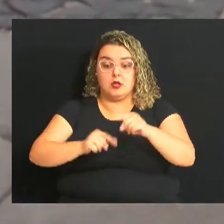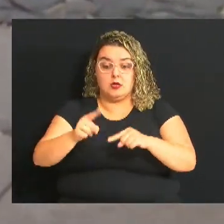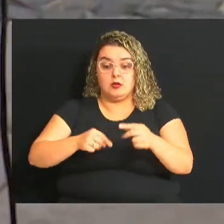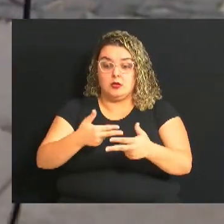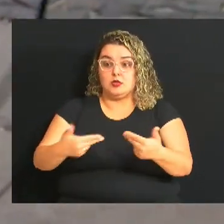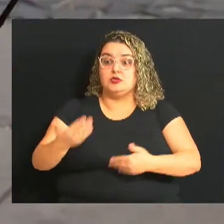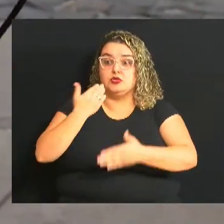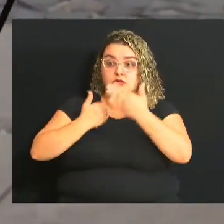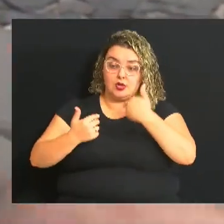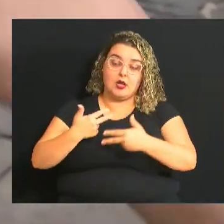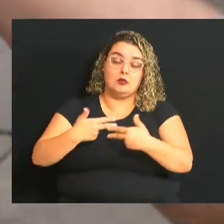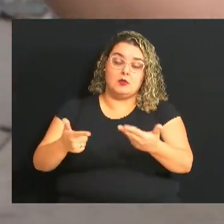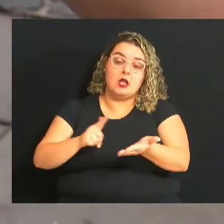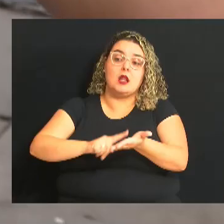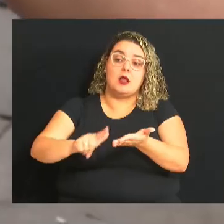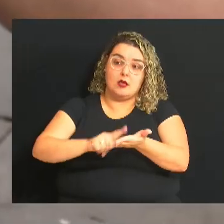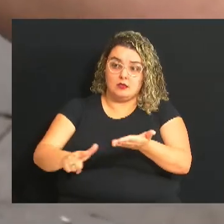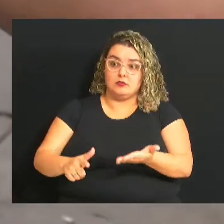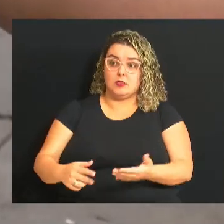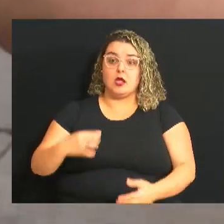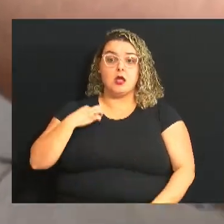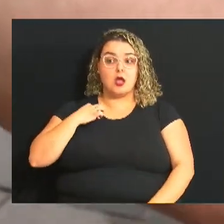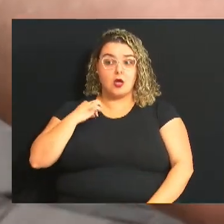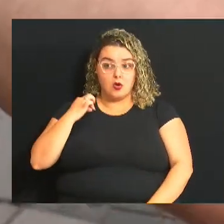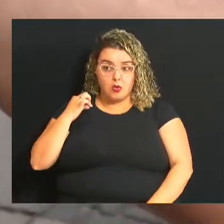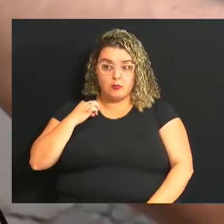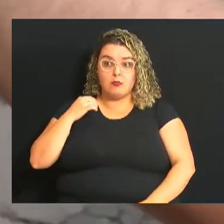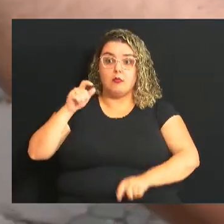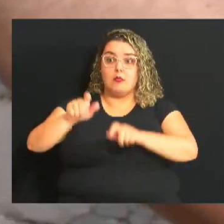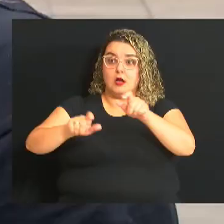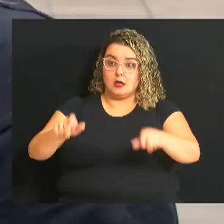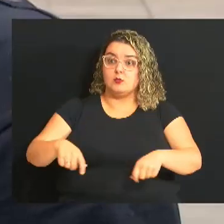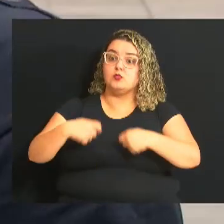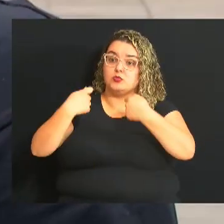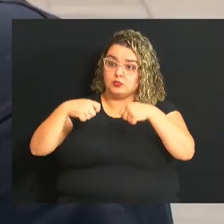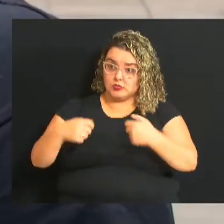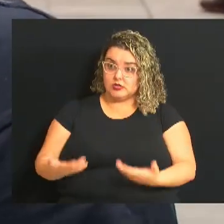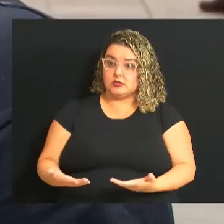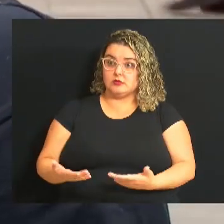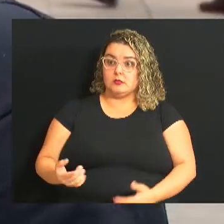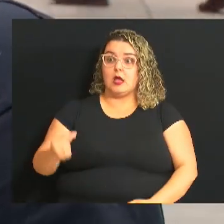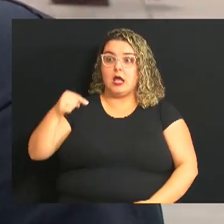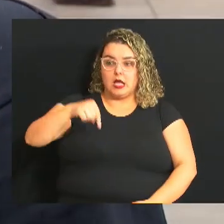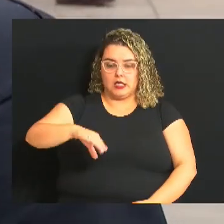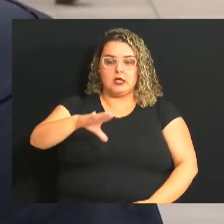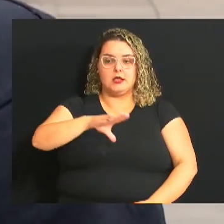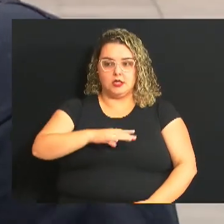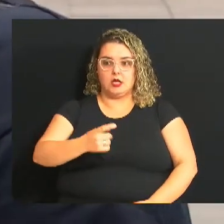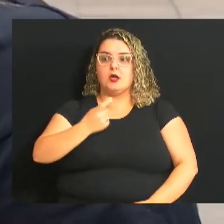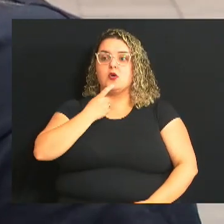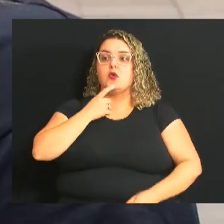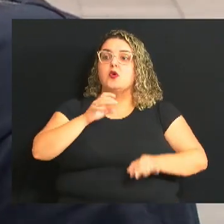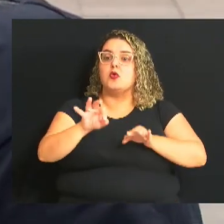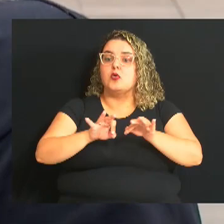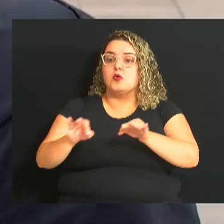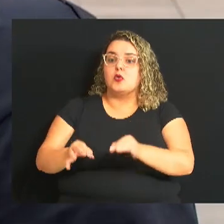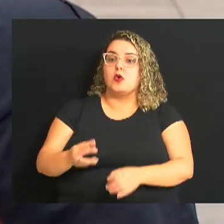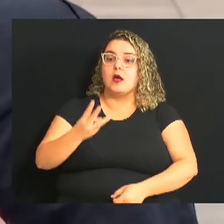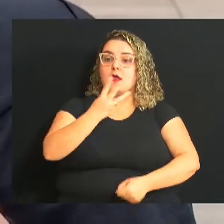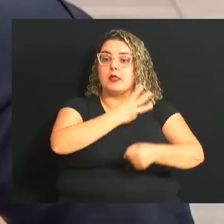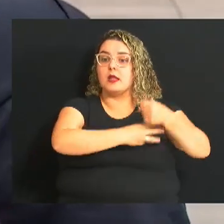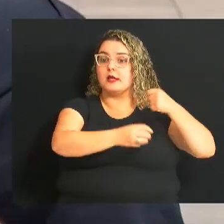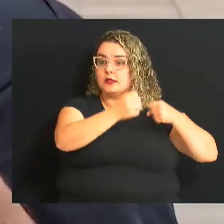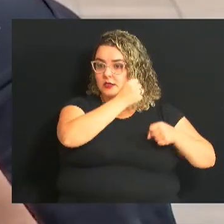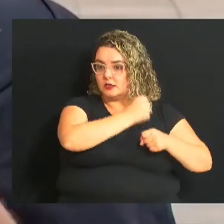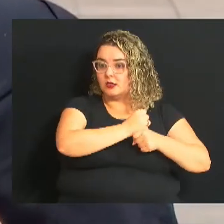alimentação, higiene e vestuário para aqueles que tanto necessitam. Aqui em Campinas, o projeto iniciou há 3 anos atrás. O